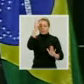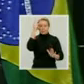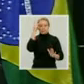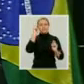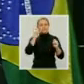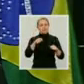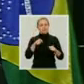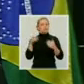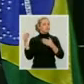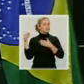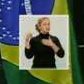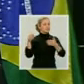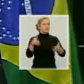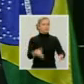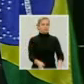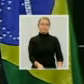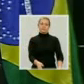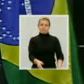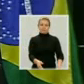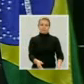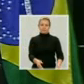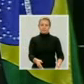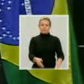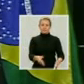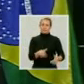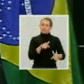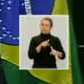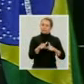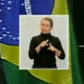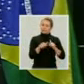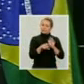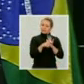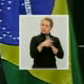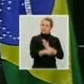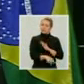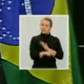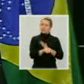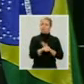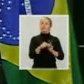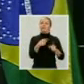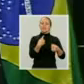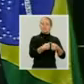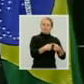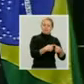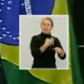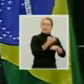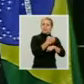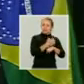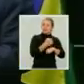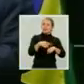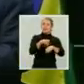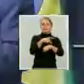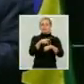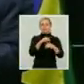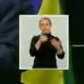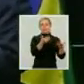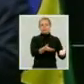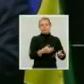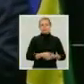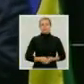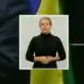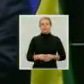a participar da atividade produtiva da sua cidade, do seu estado, do seu país. Eu queria